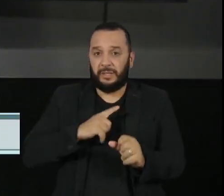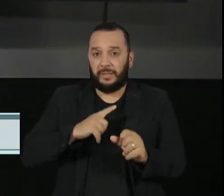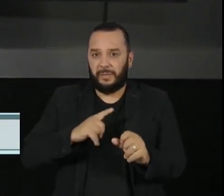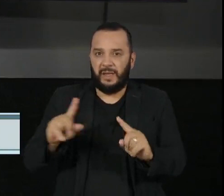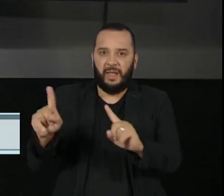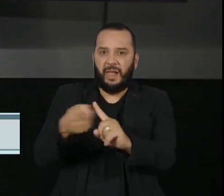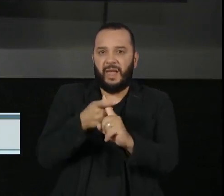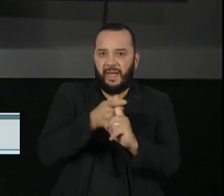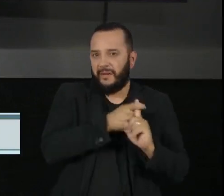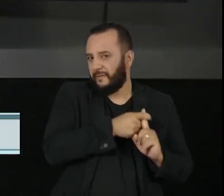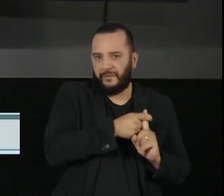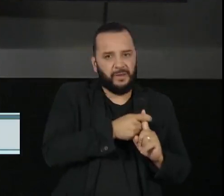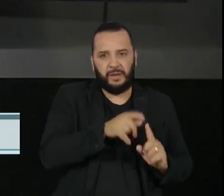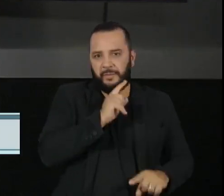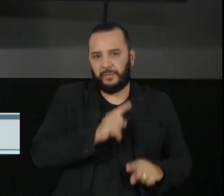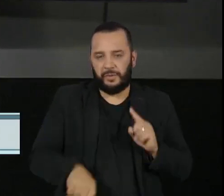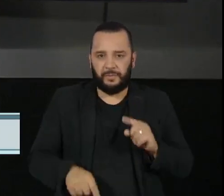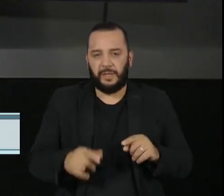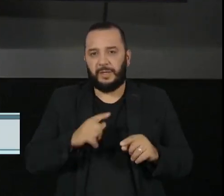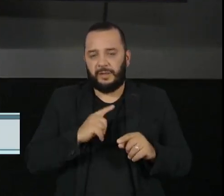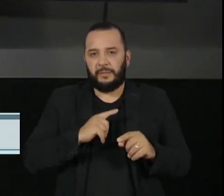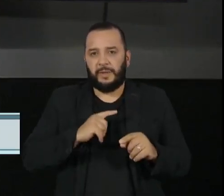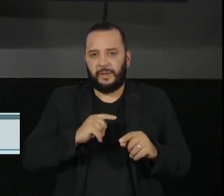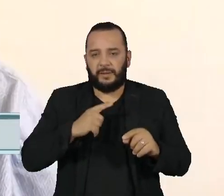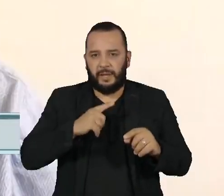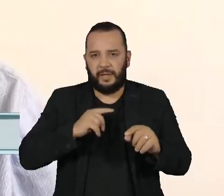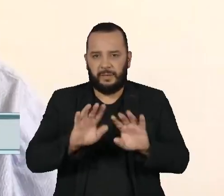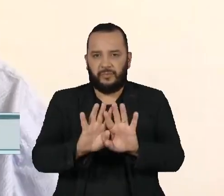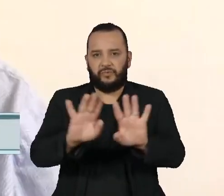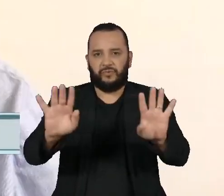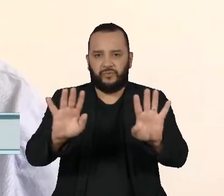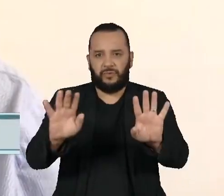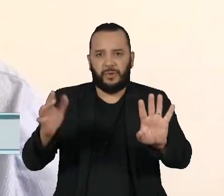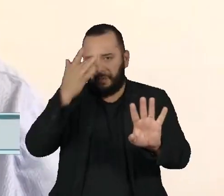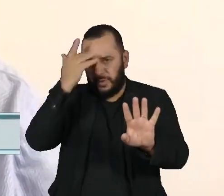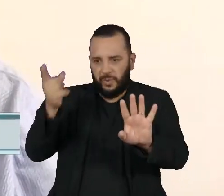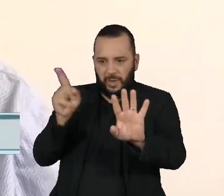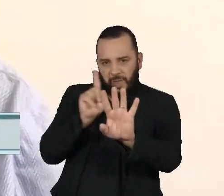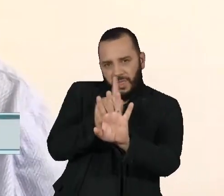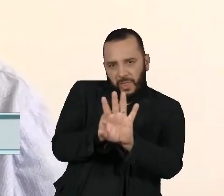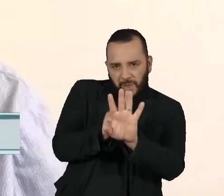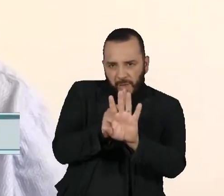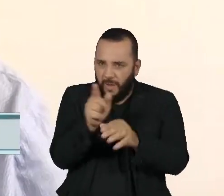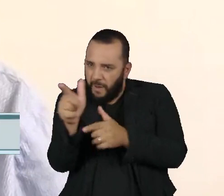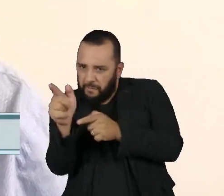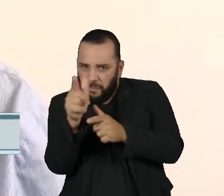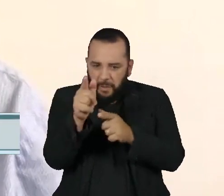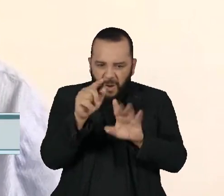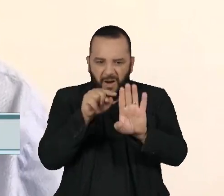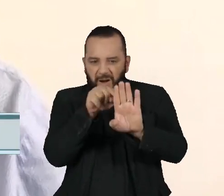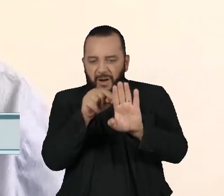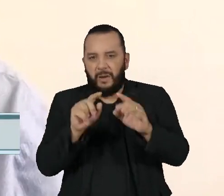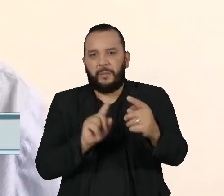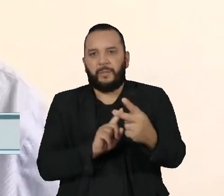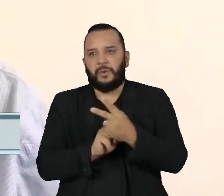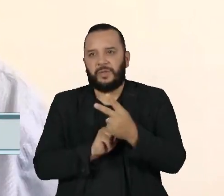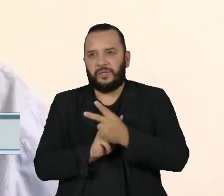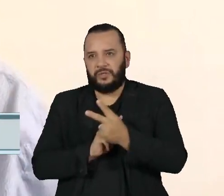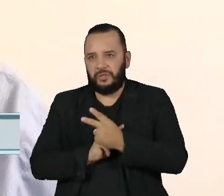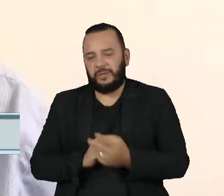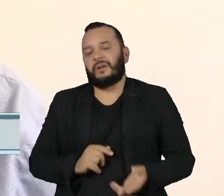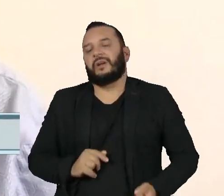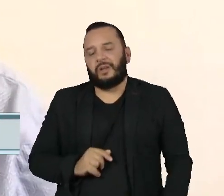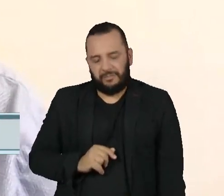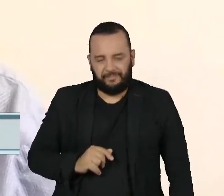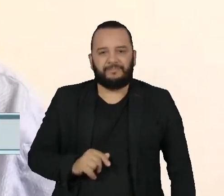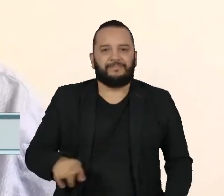método proibido, o escudo humano é um método proibido. Provocar a fome da população civil, que é uma outra acusação,